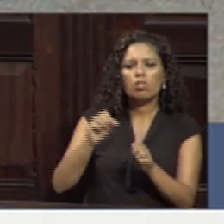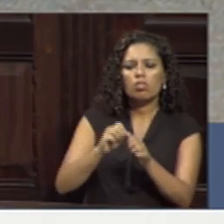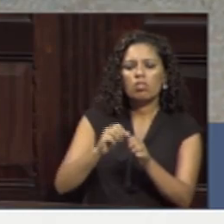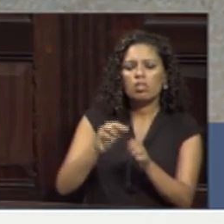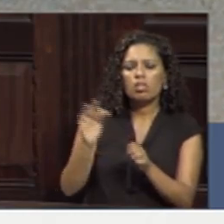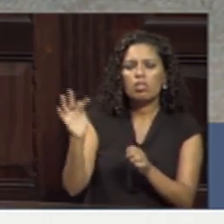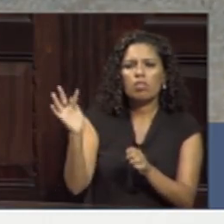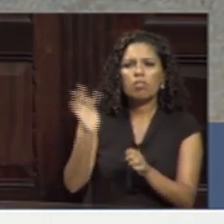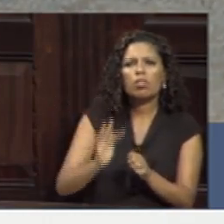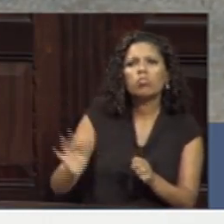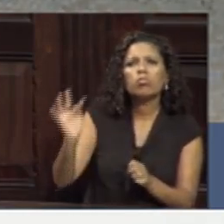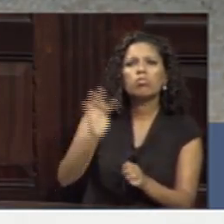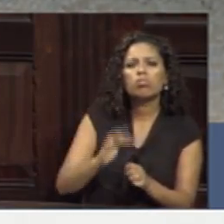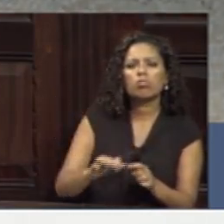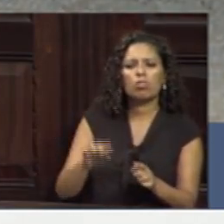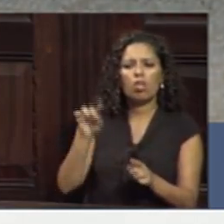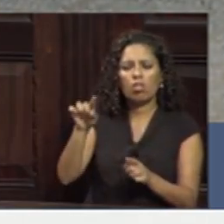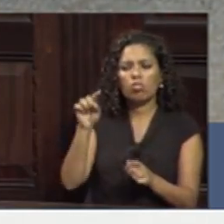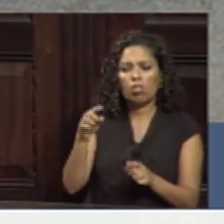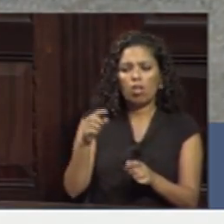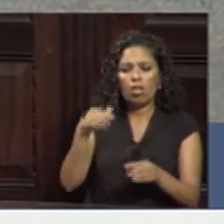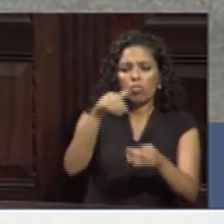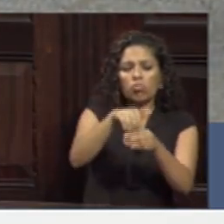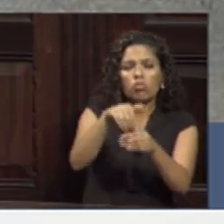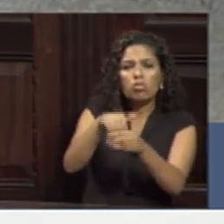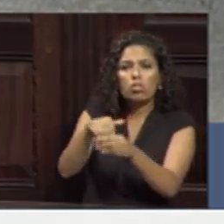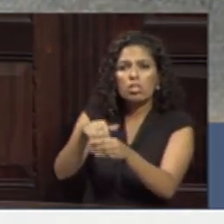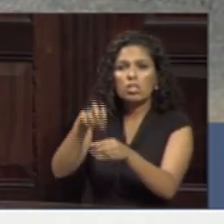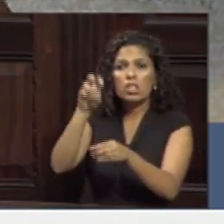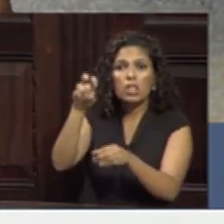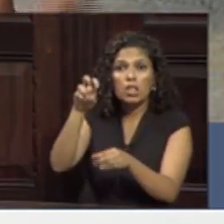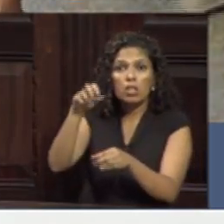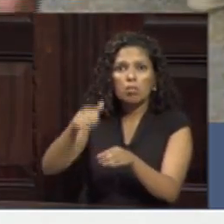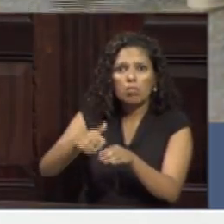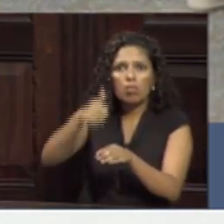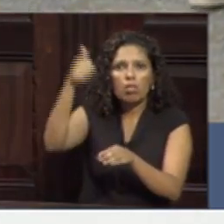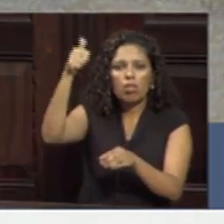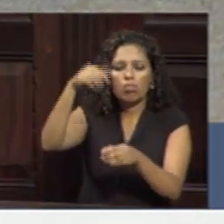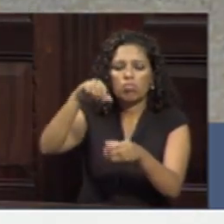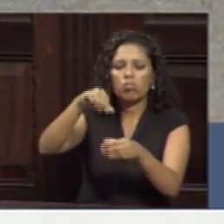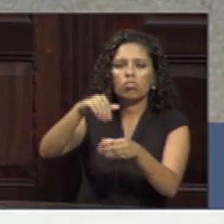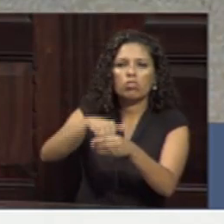5ª vereadora mais votada desse município no último pleito,